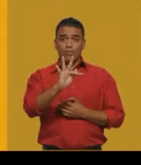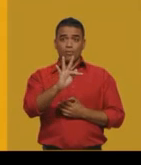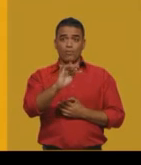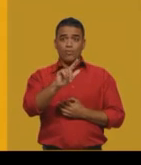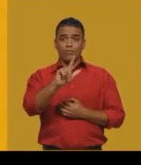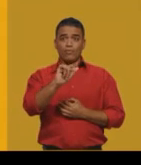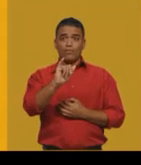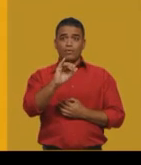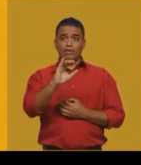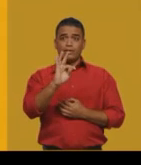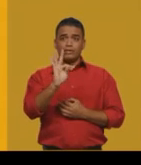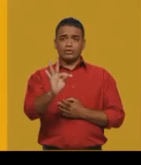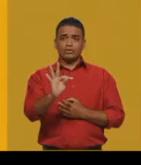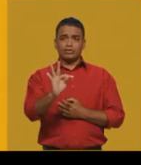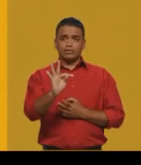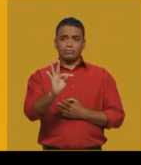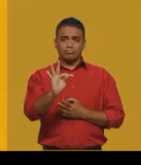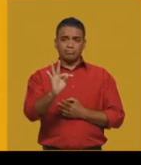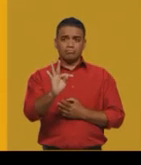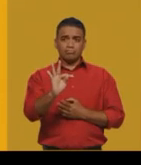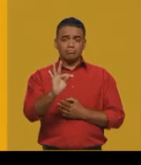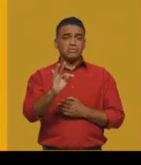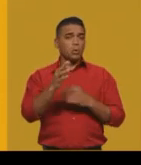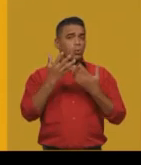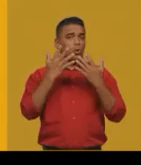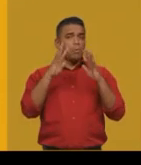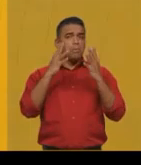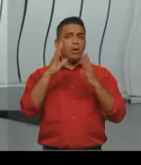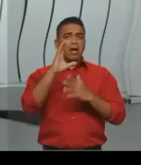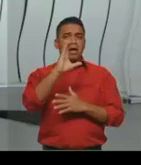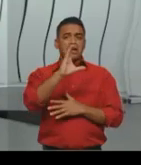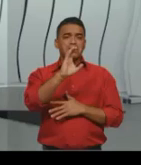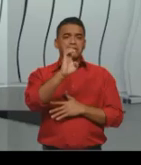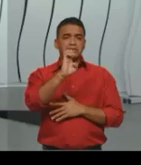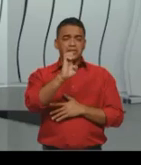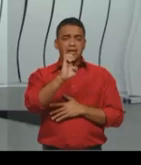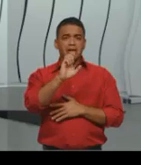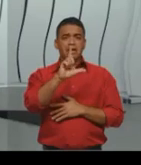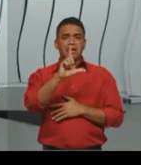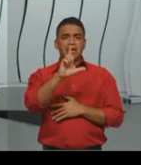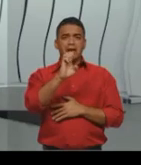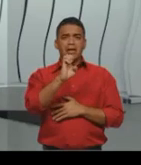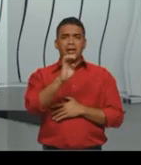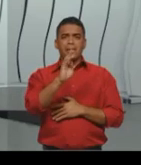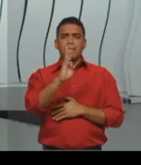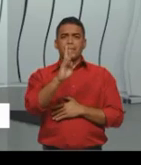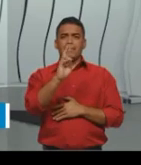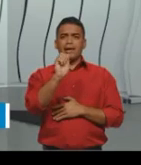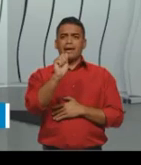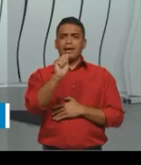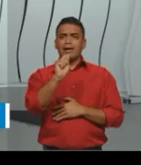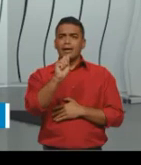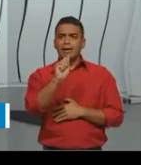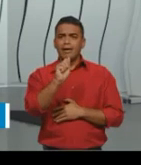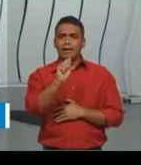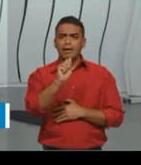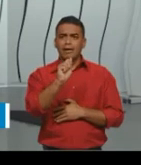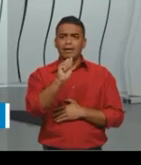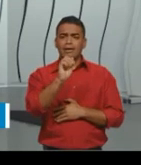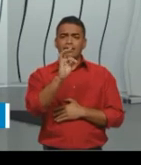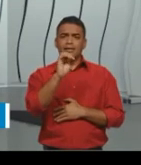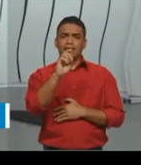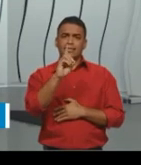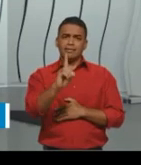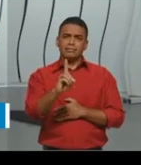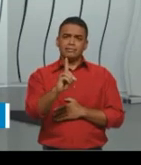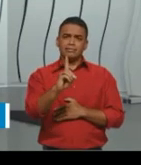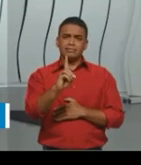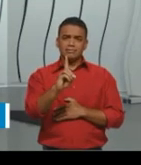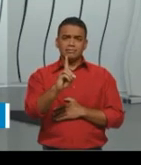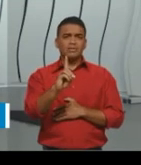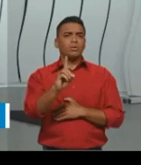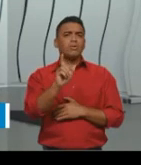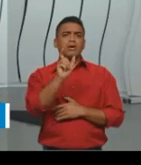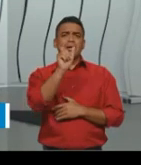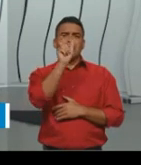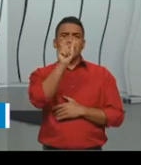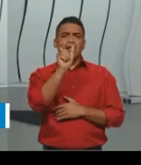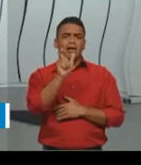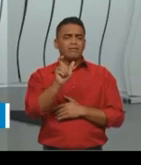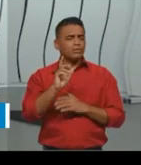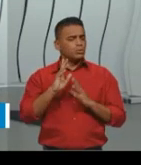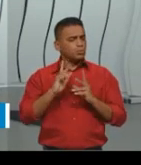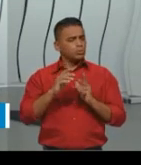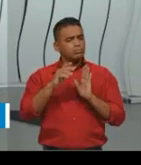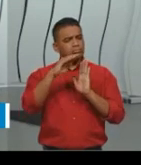celebrated, comemorado, celebrado ou comemorado, primary, historians,